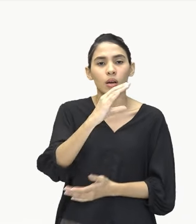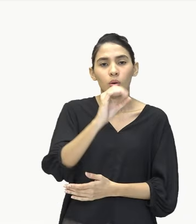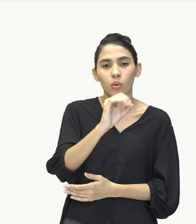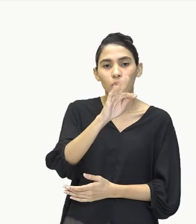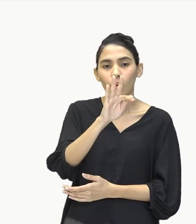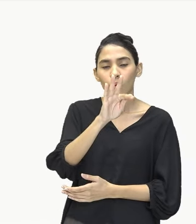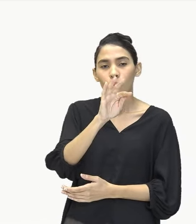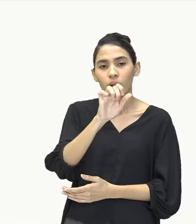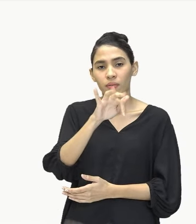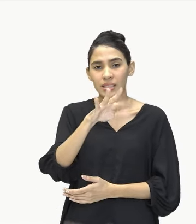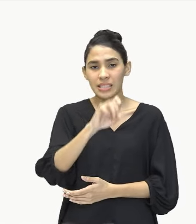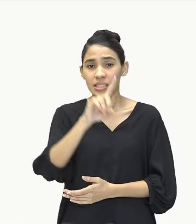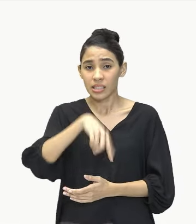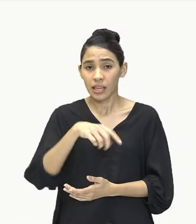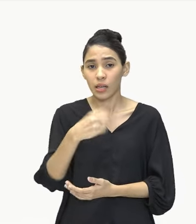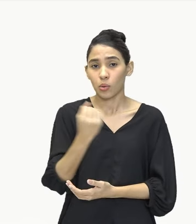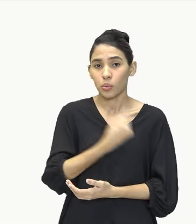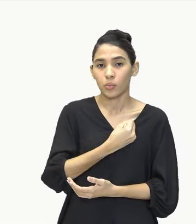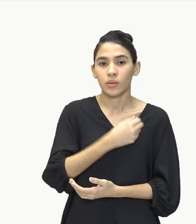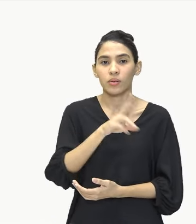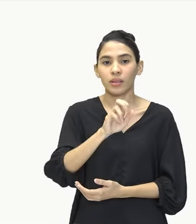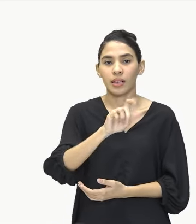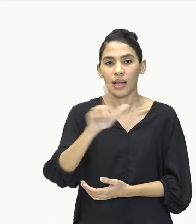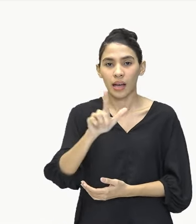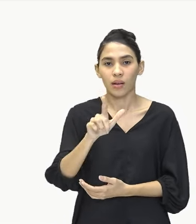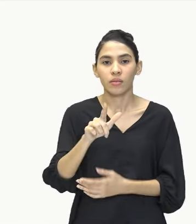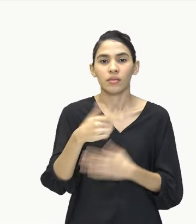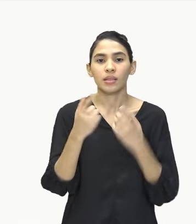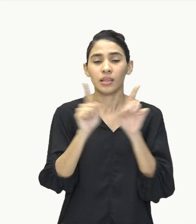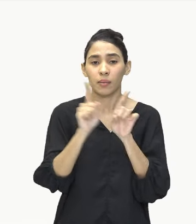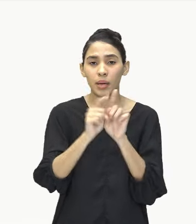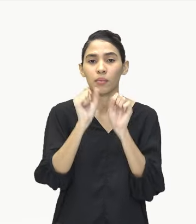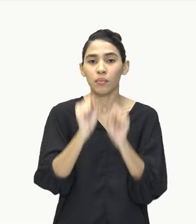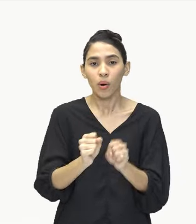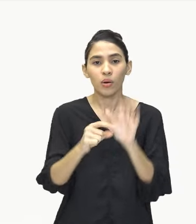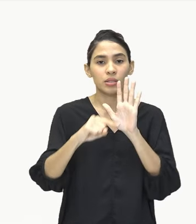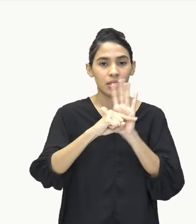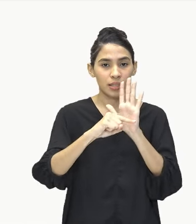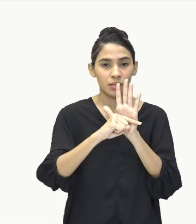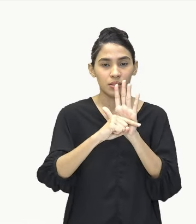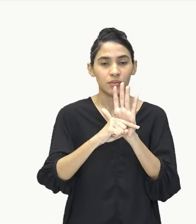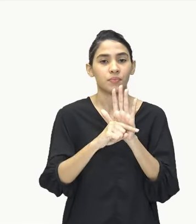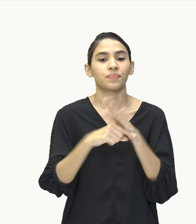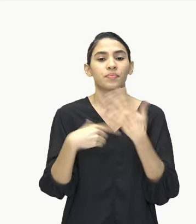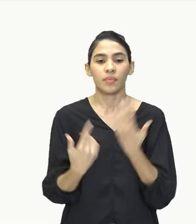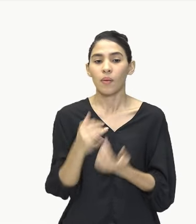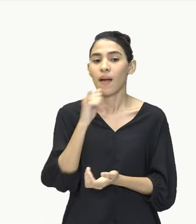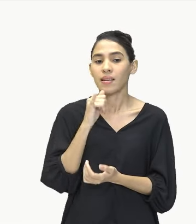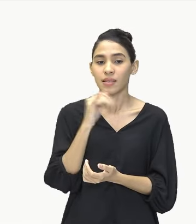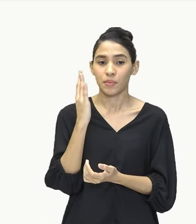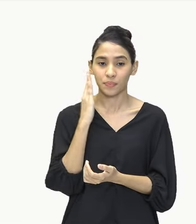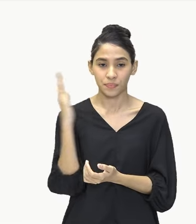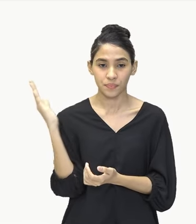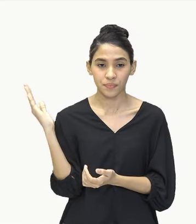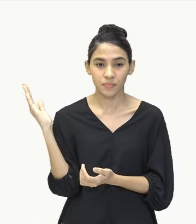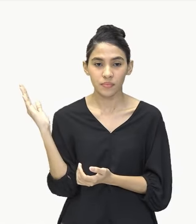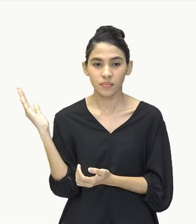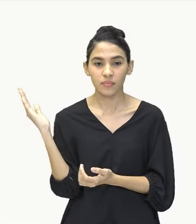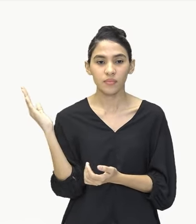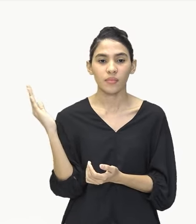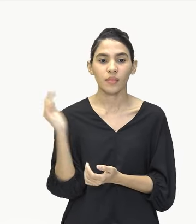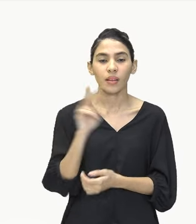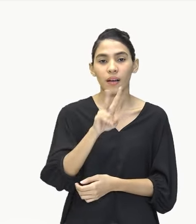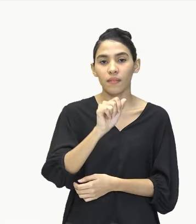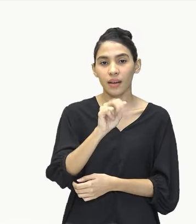número real? E por ele ser um número real, pode vir número negativo? Aqui está o exemplo.